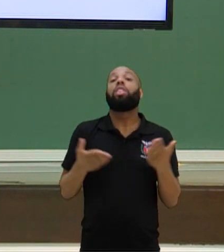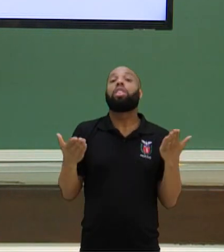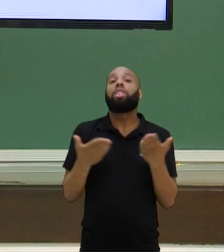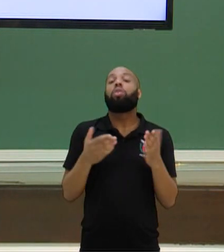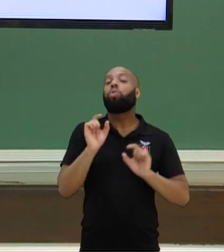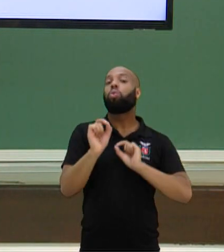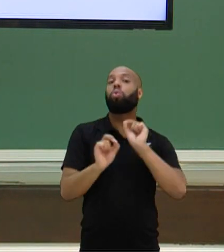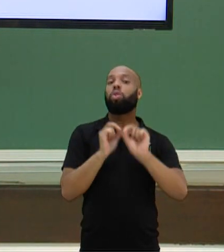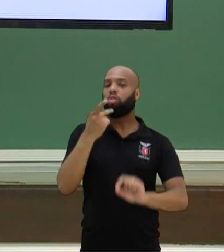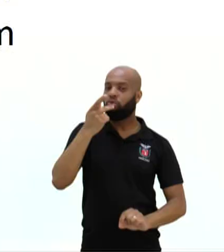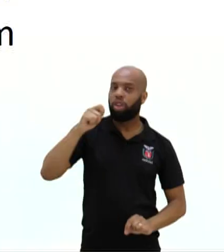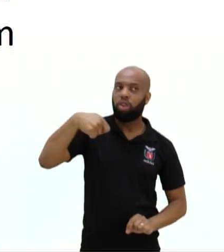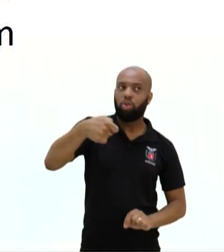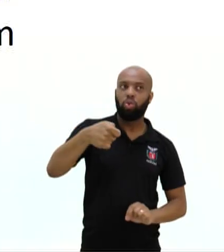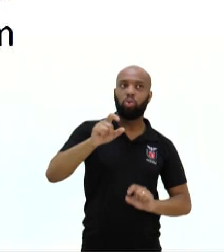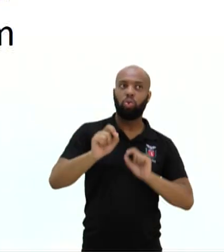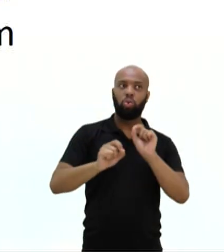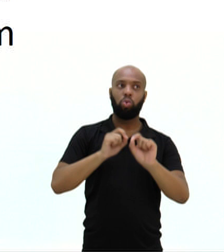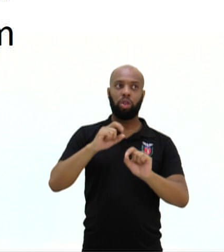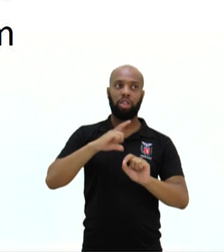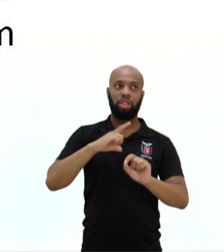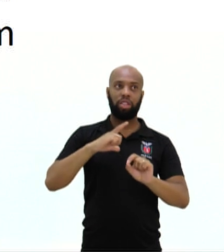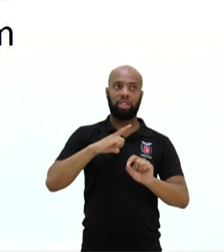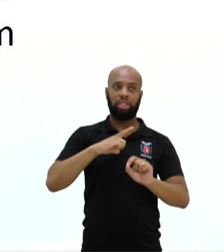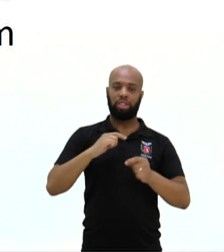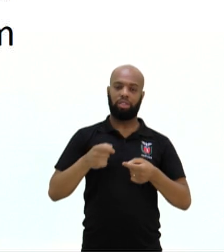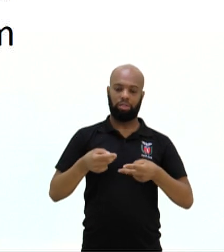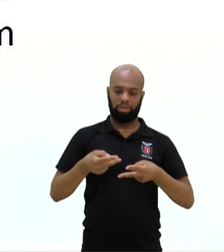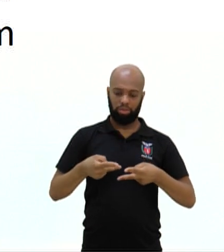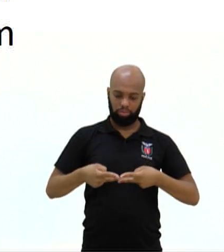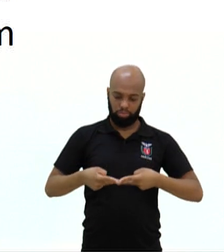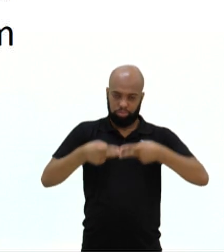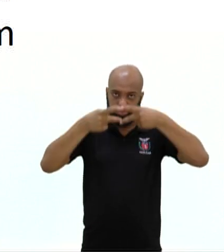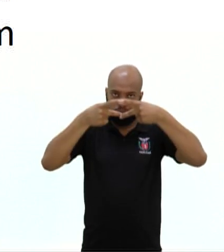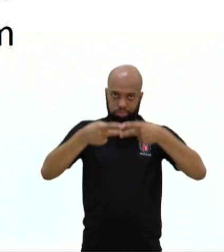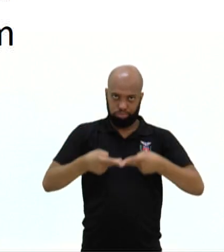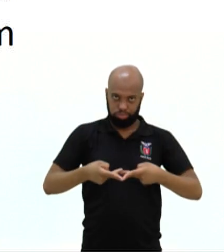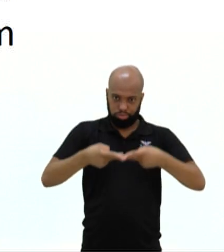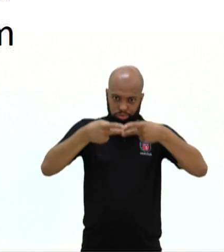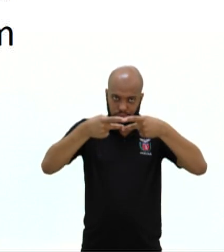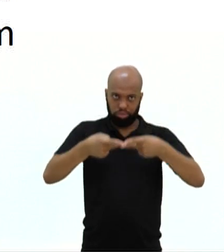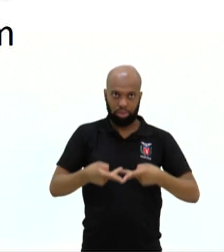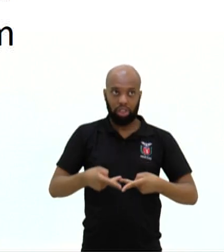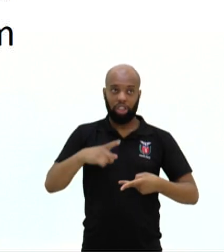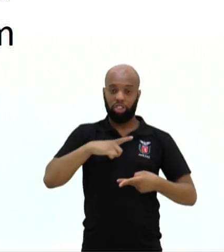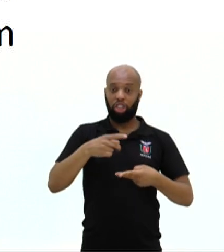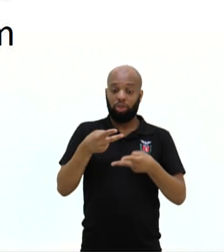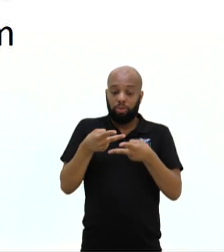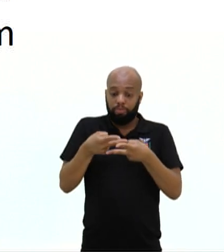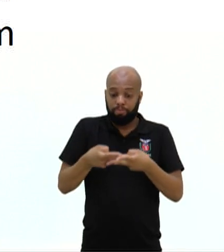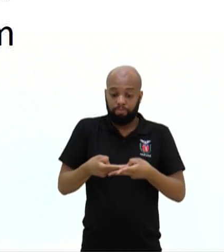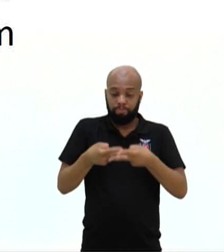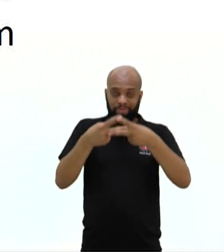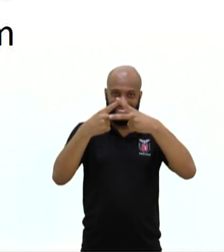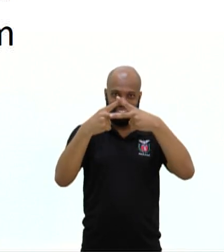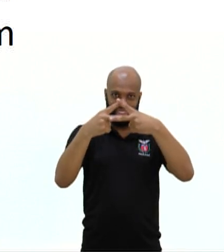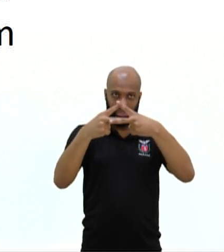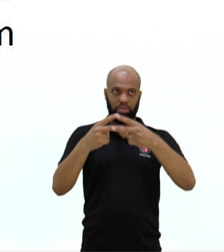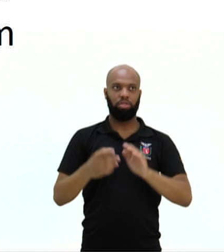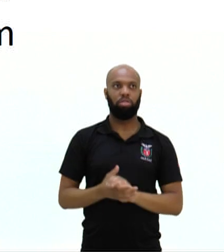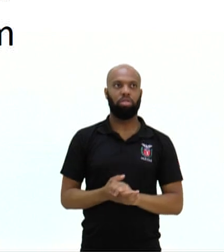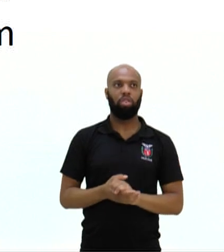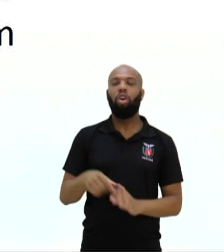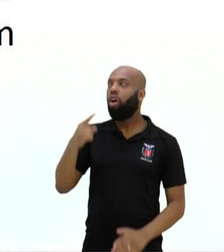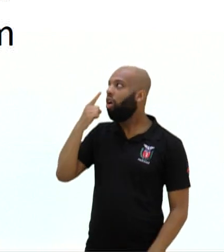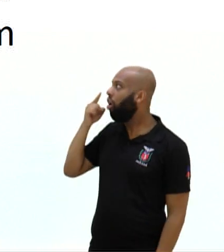nós vamos falar do prisma triangular, certo? Pensem aqui comigo, olhem só. Observem